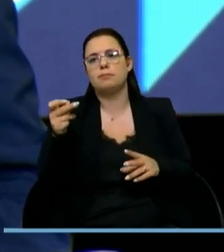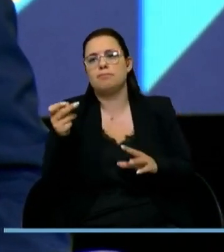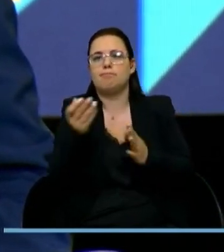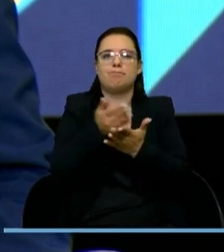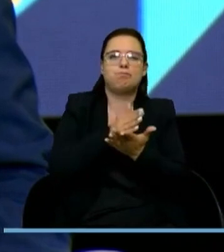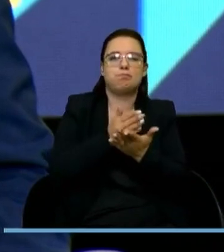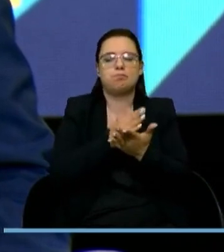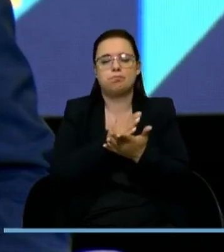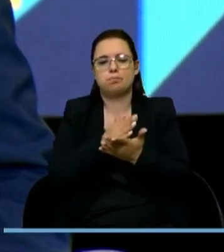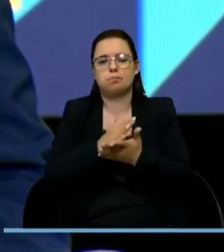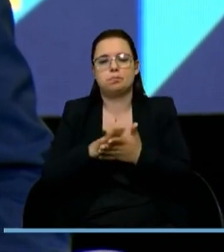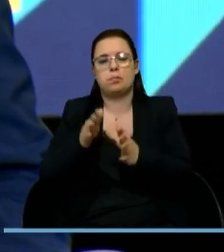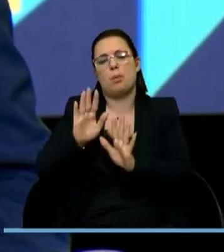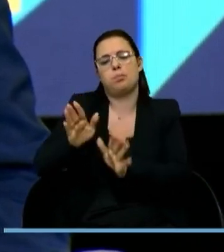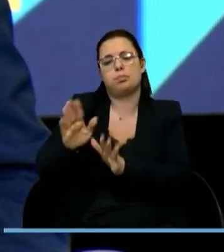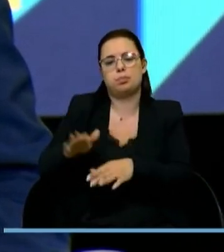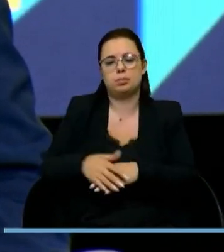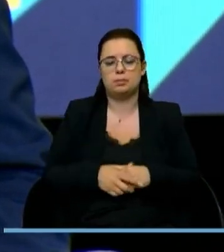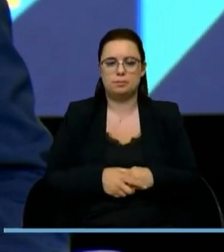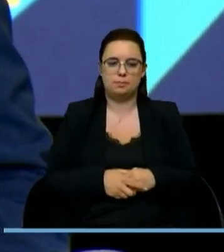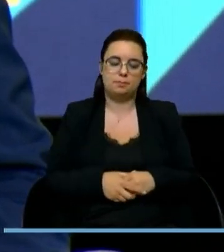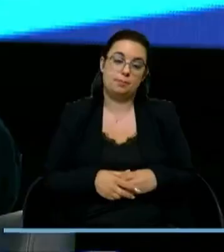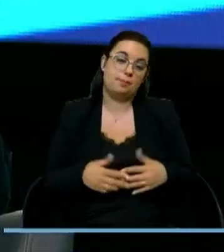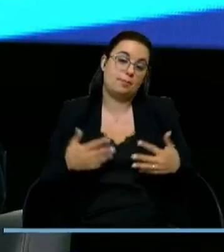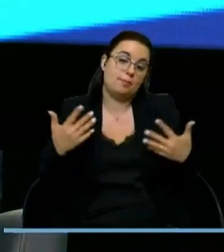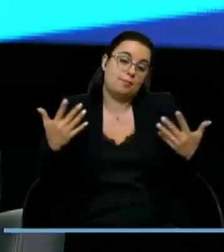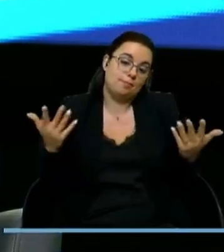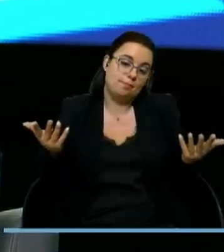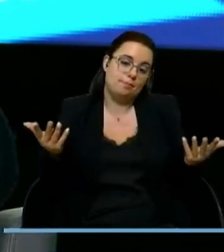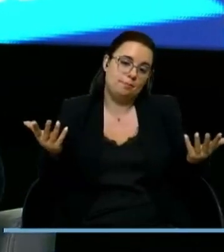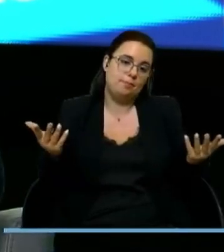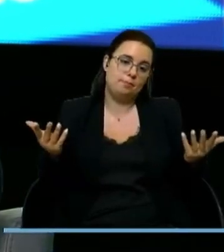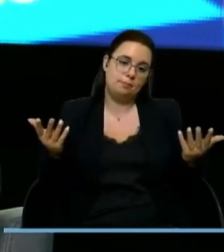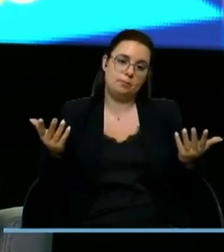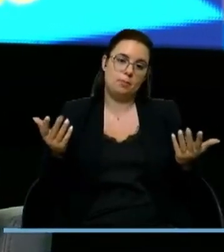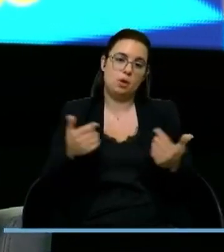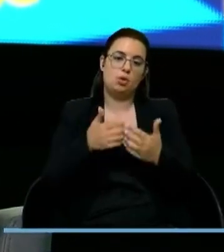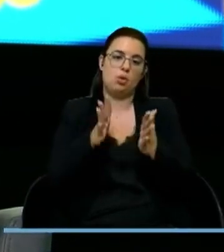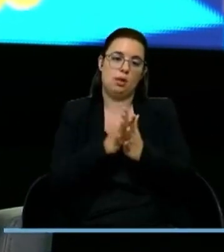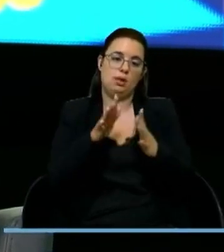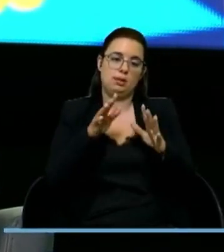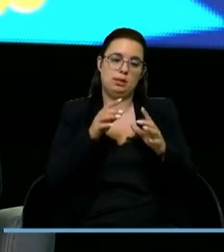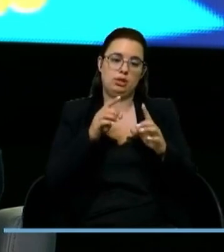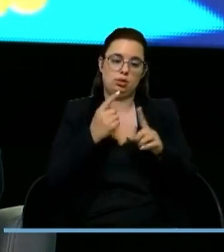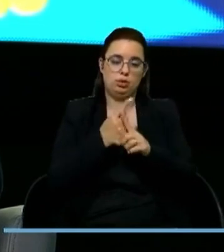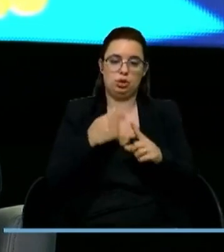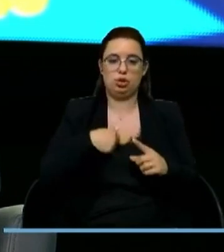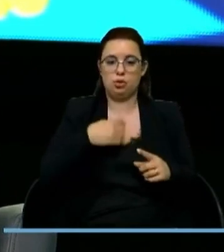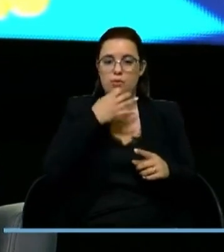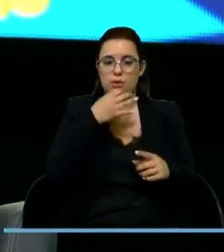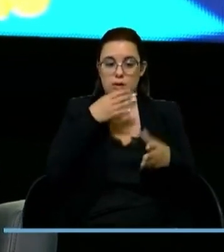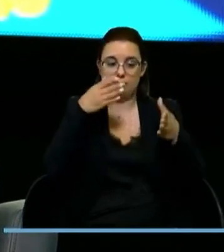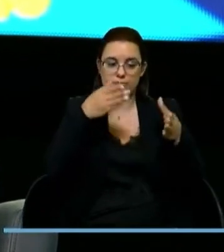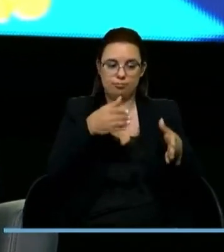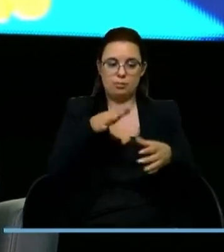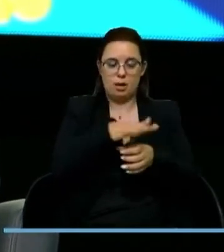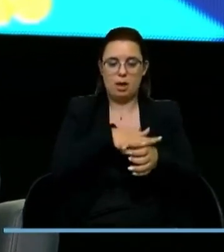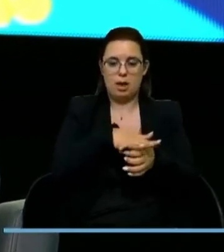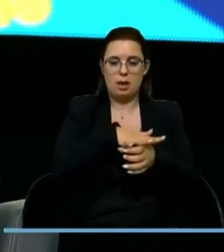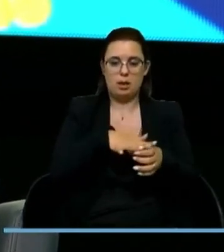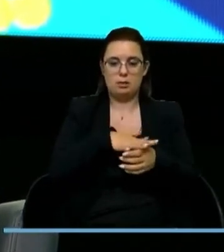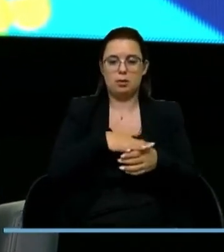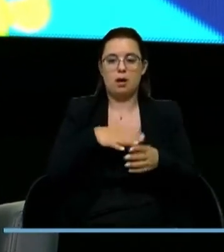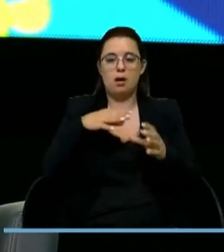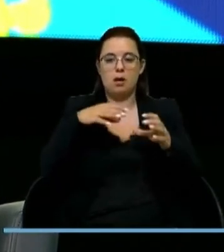como intermediário dispensável? Ora bem, todas as iniciativas, e estas em particular que eu falei, dirigidas ao setor do